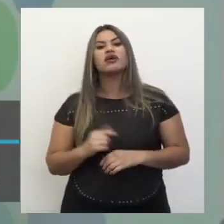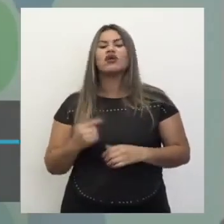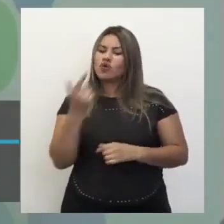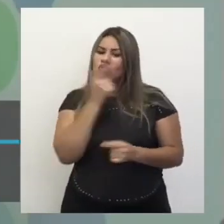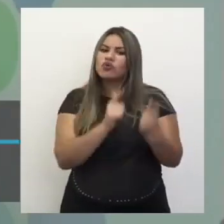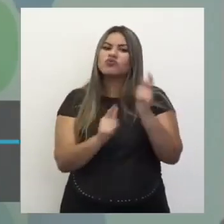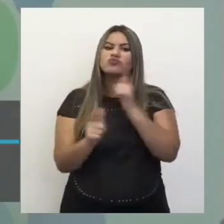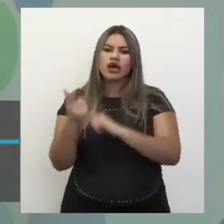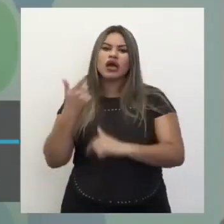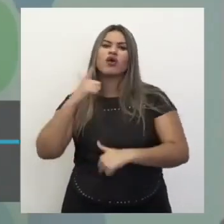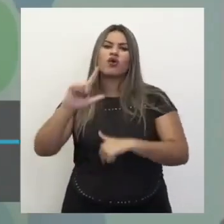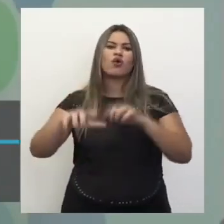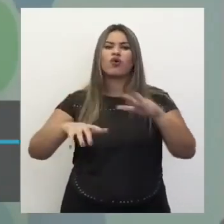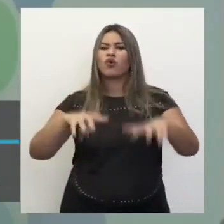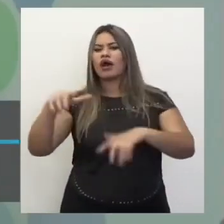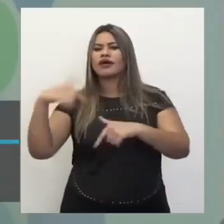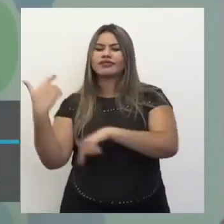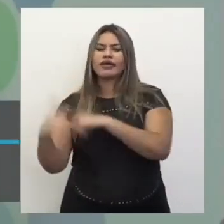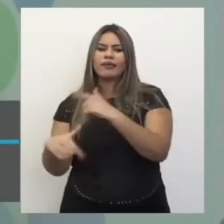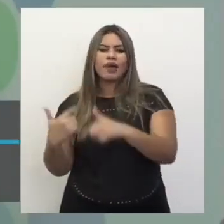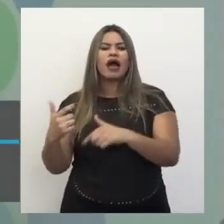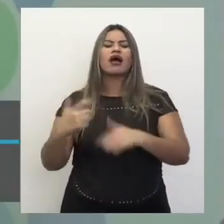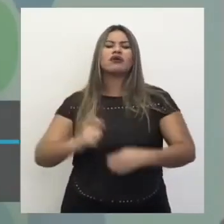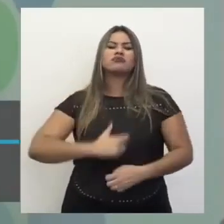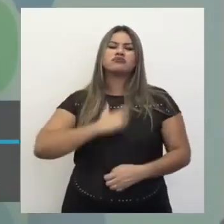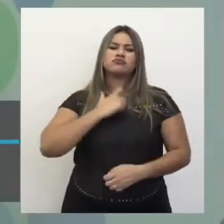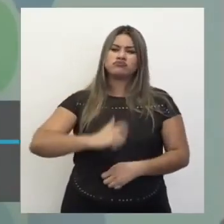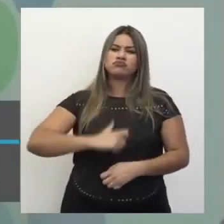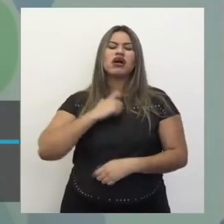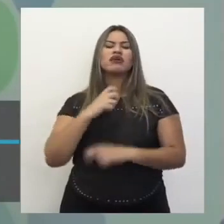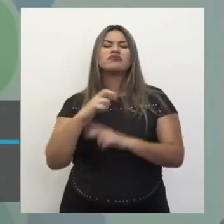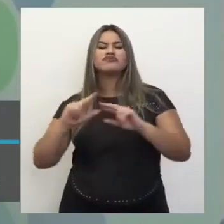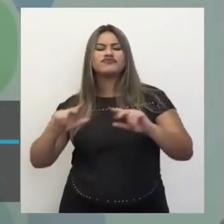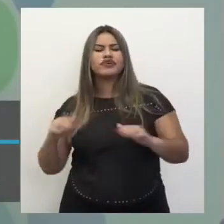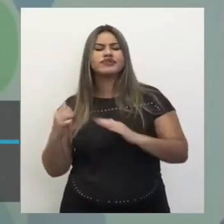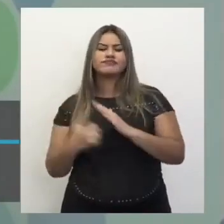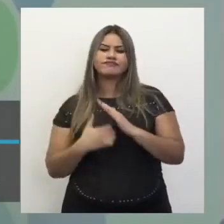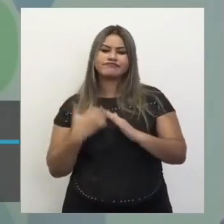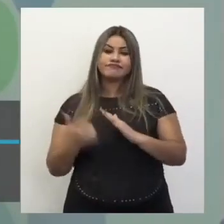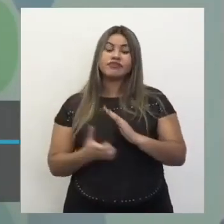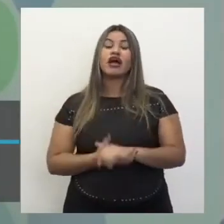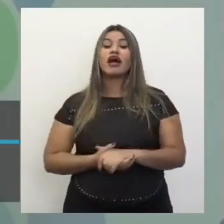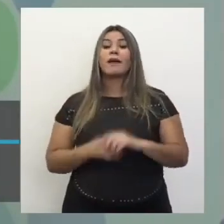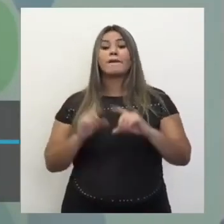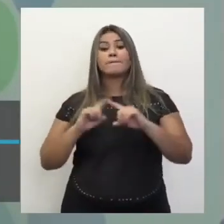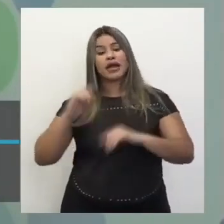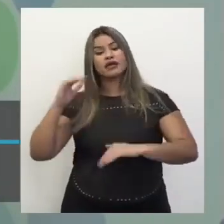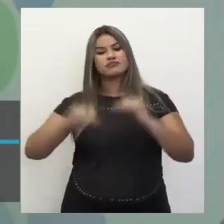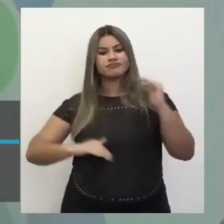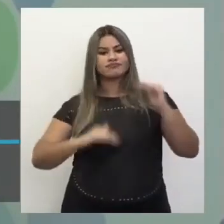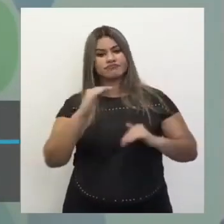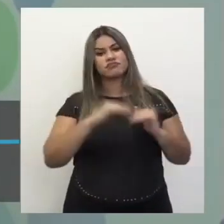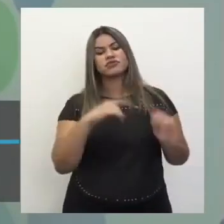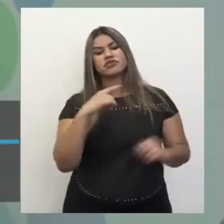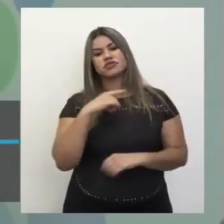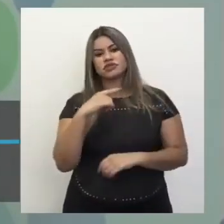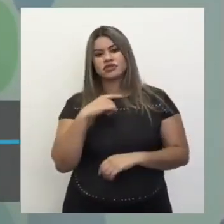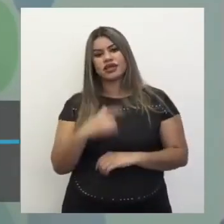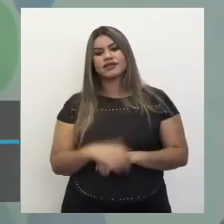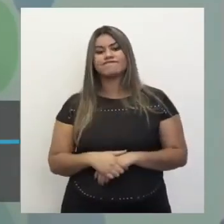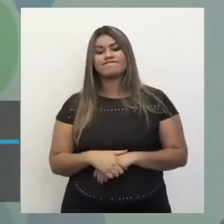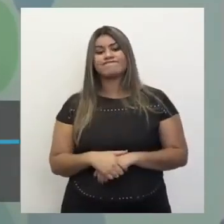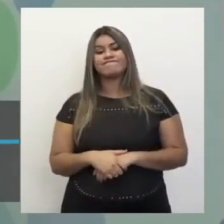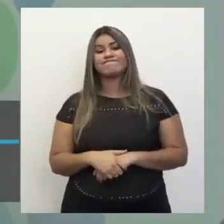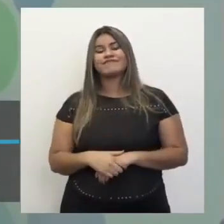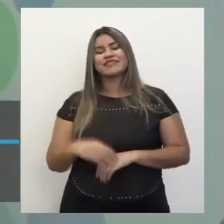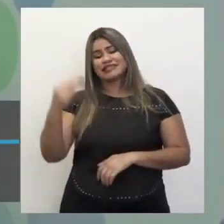desbravando diversos setores, no ramo empresarial, em diversas profissões, ainda persiste uma desigualdade. Infelizmente, gente, a minha memória